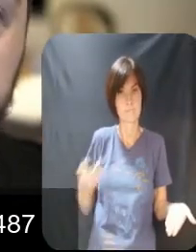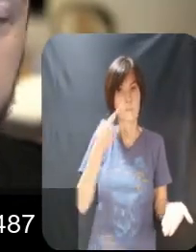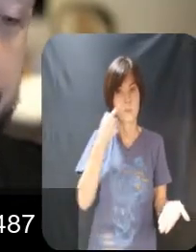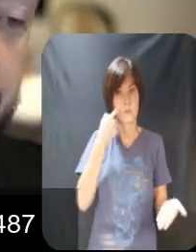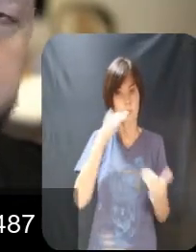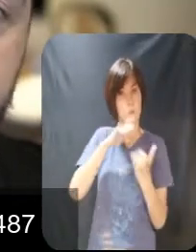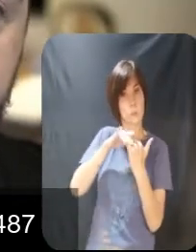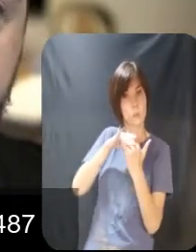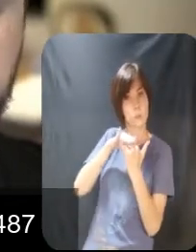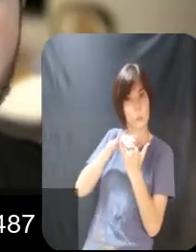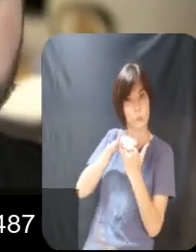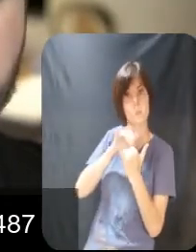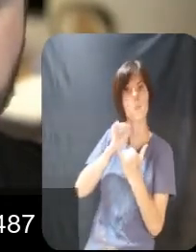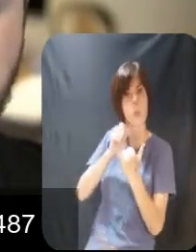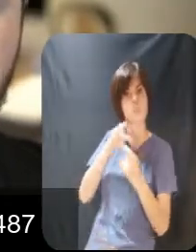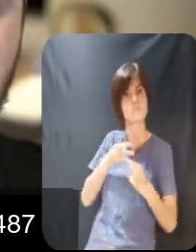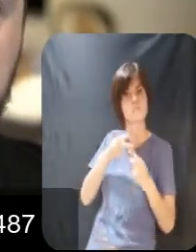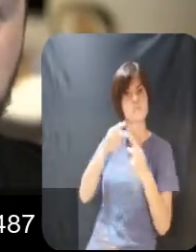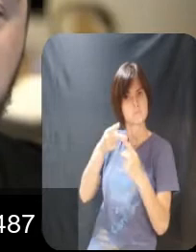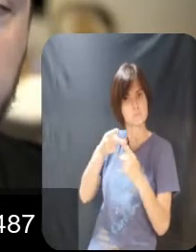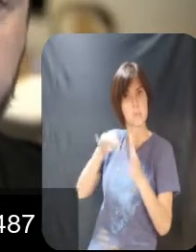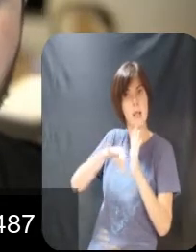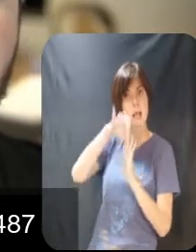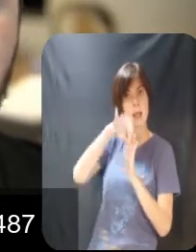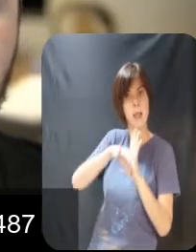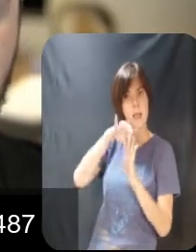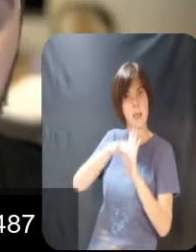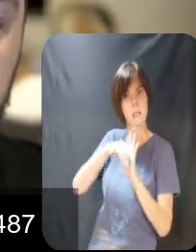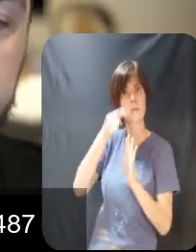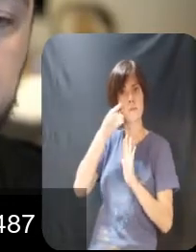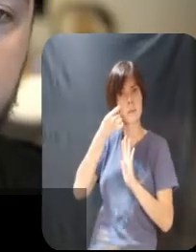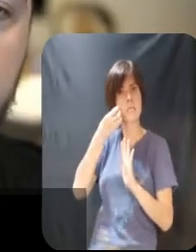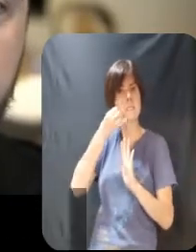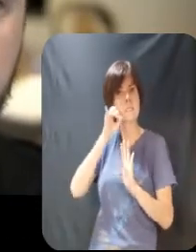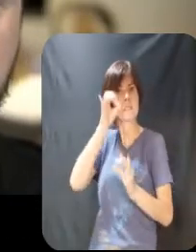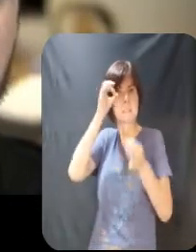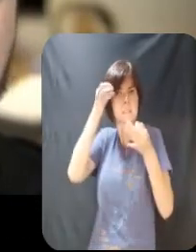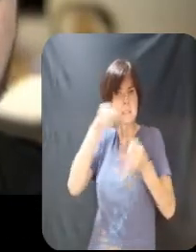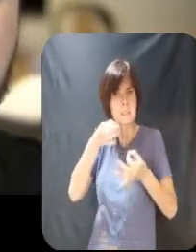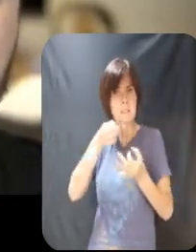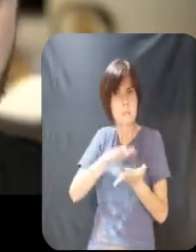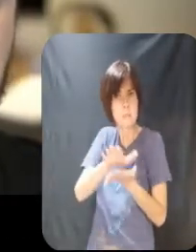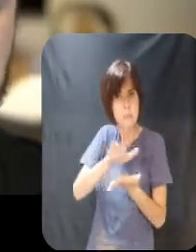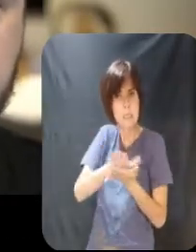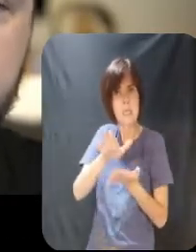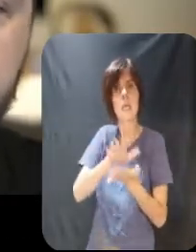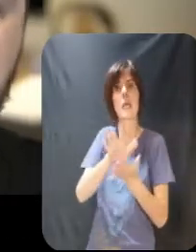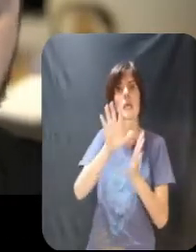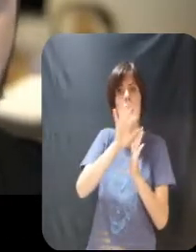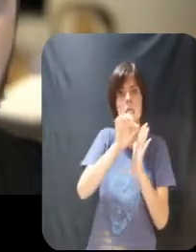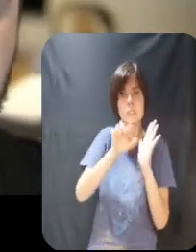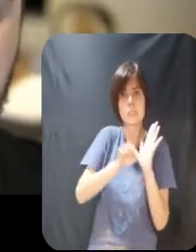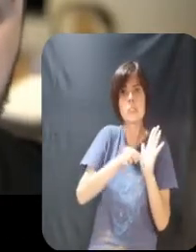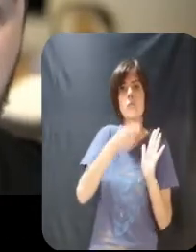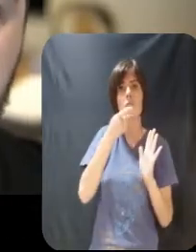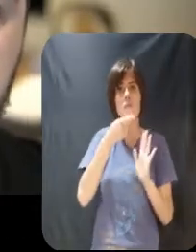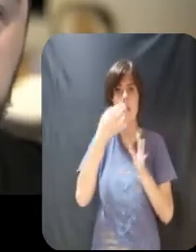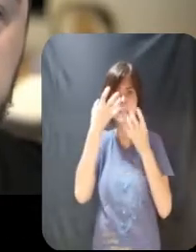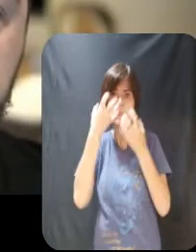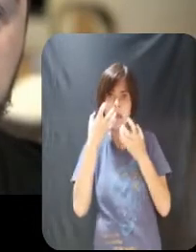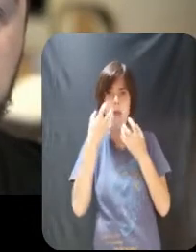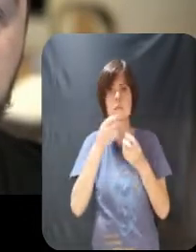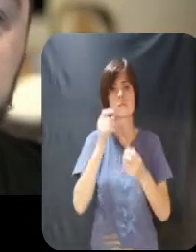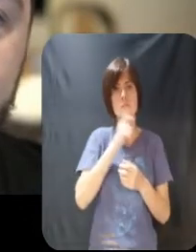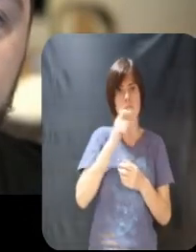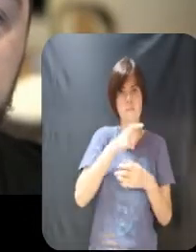quiser conferir, se você quiser ver se eu realmente publiquei o que eu publiquei, que eu falei o que eu falei, ok? Eu vou começar colocando o índice aqui de novo.